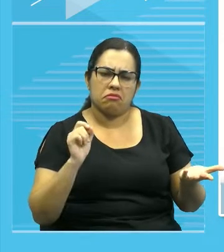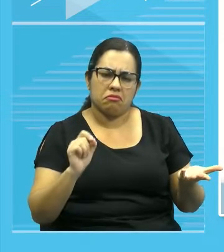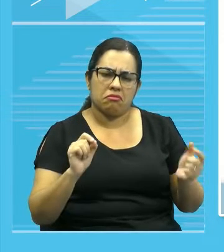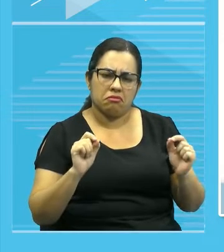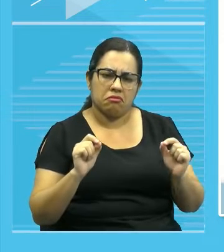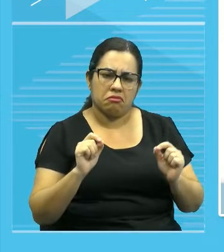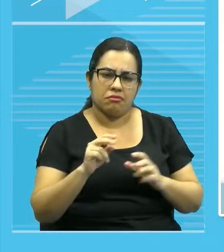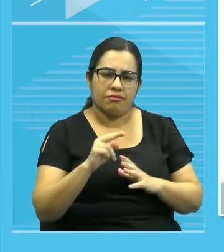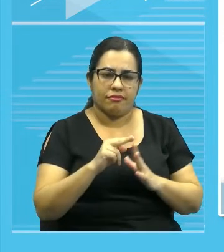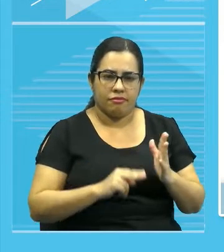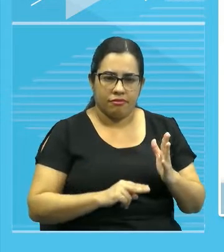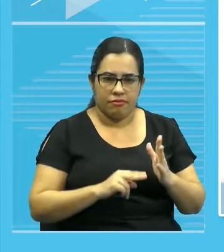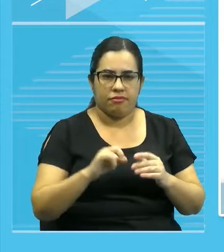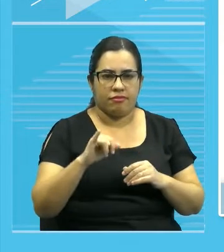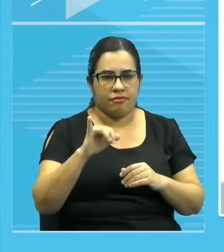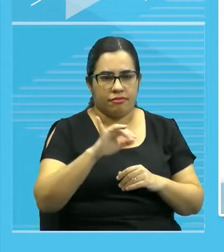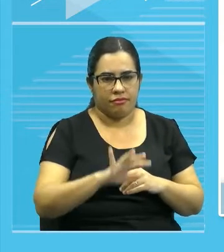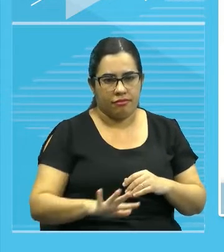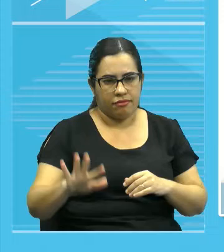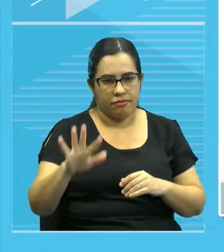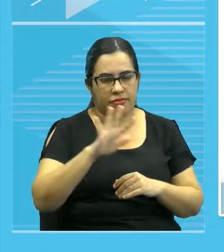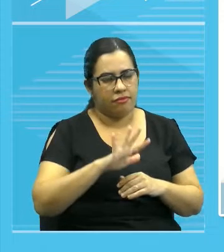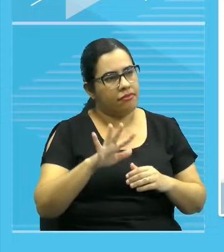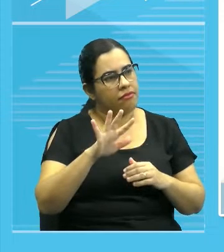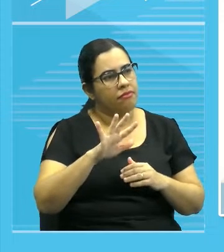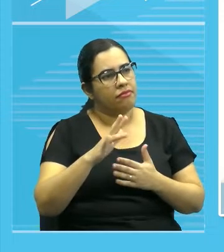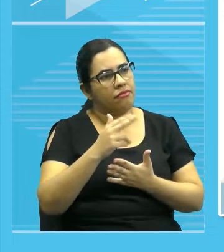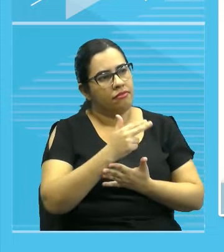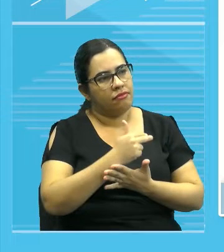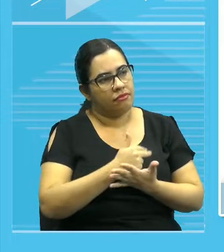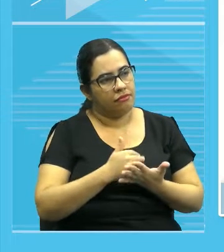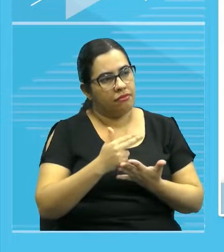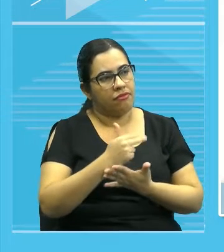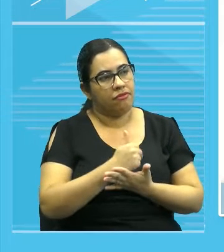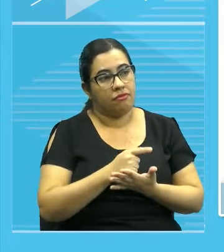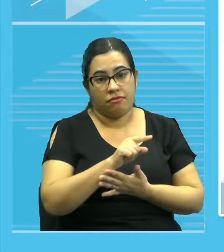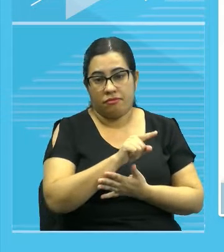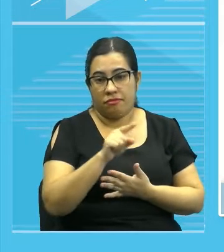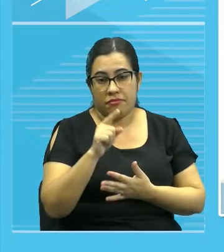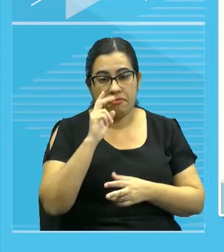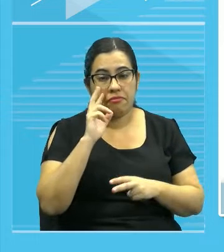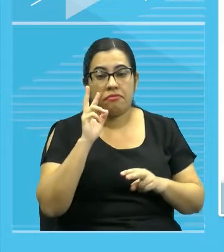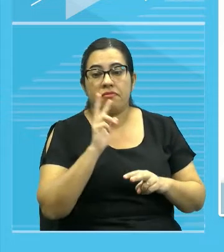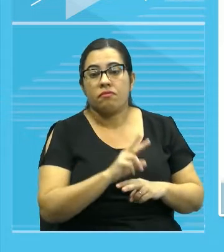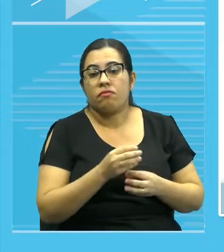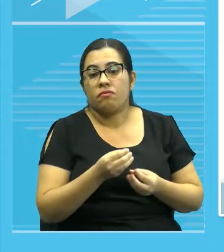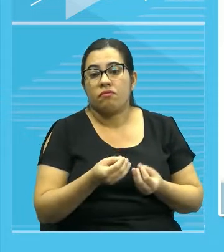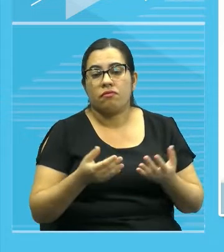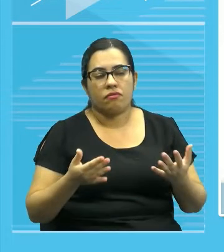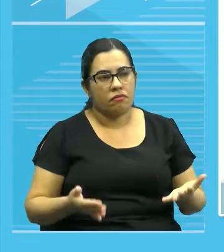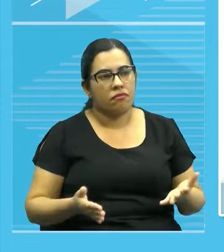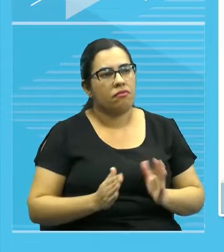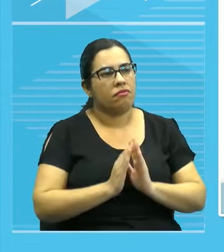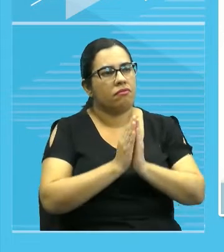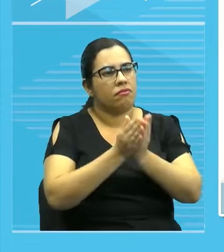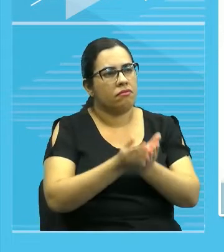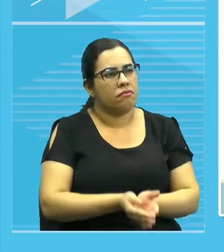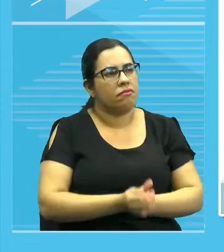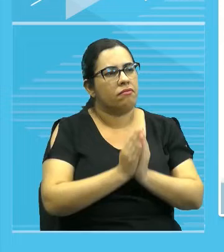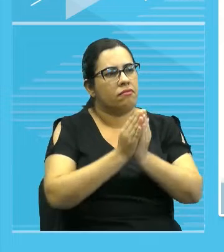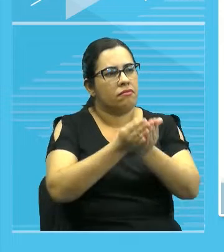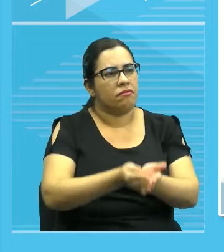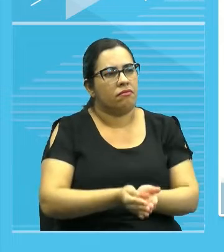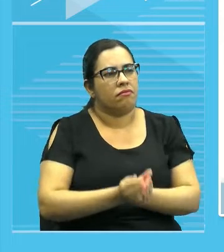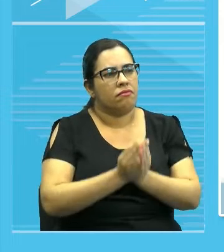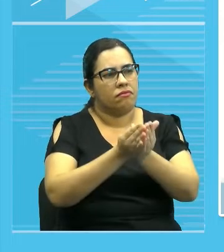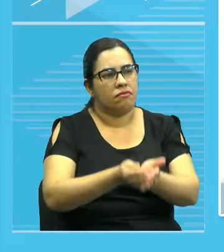das imagens do desenho você vê que eles estão num barco né